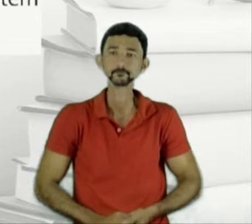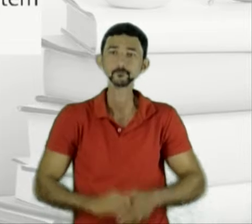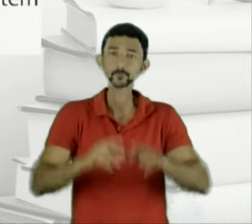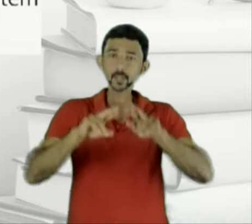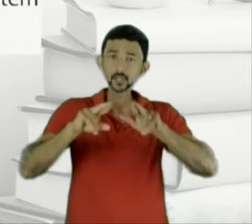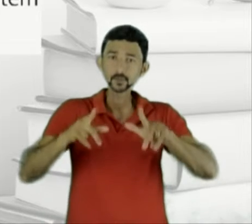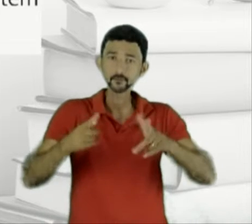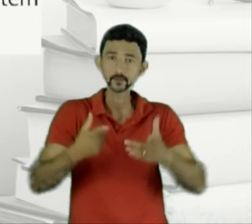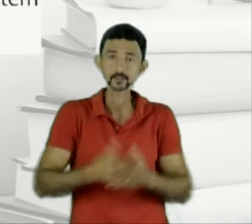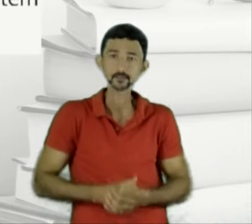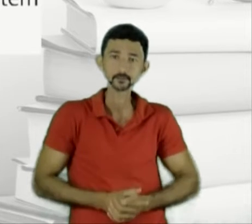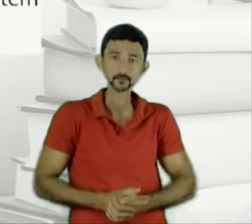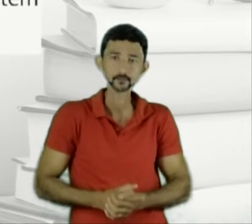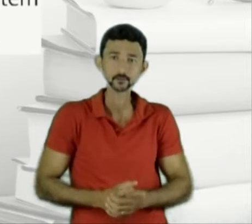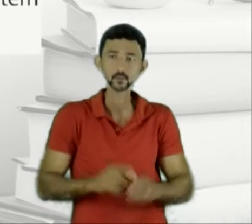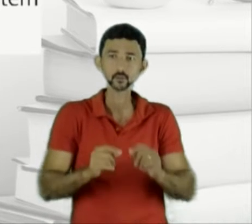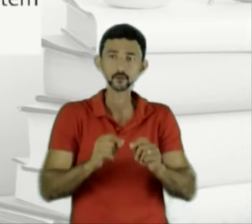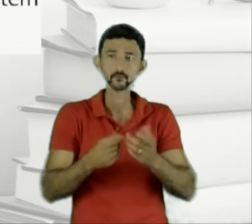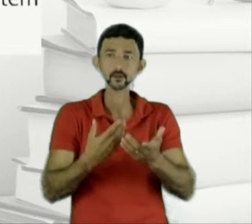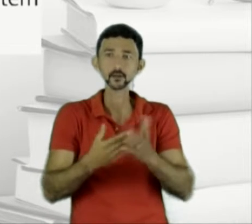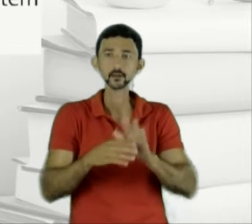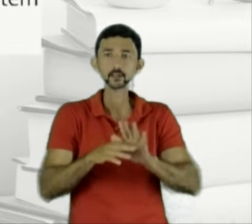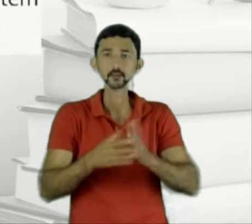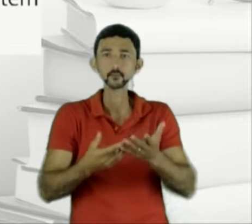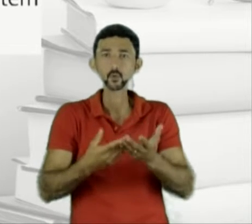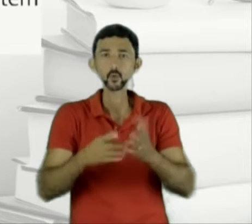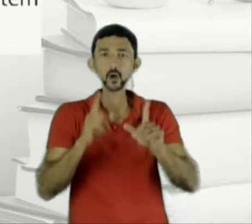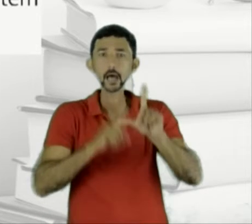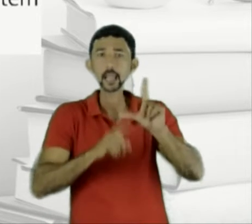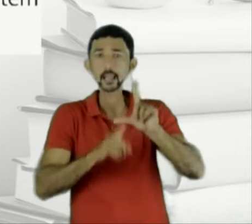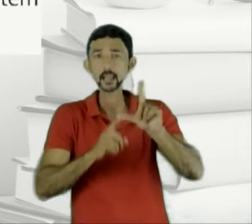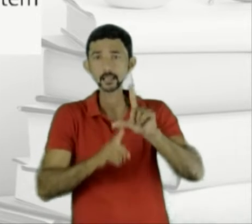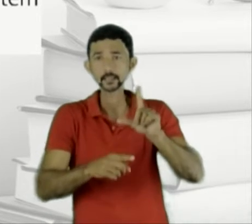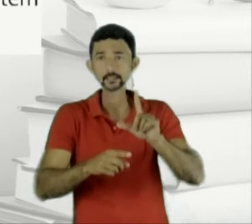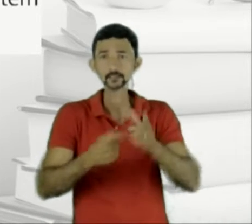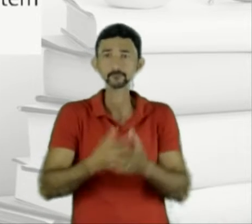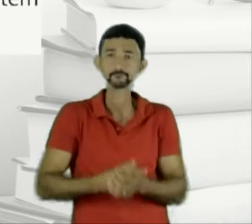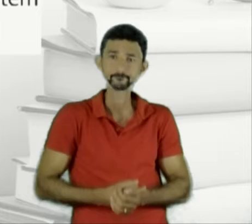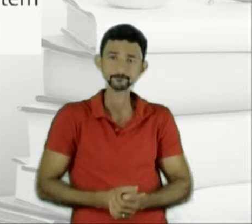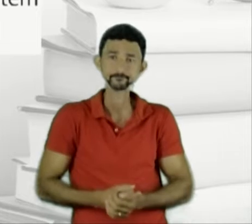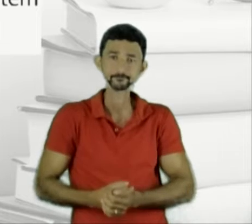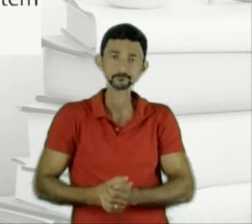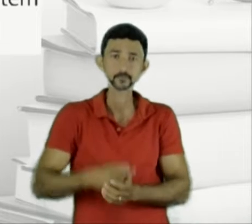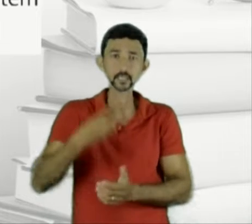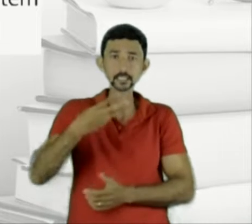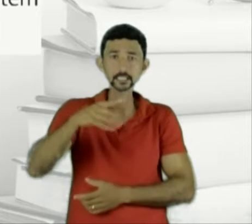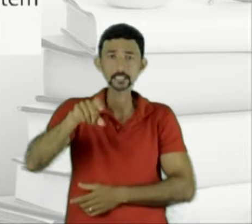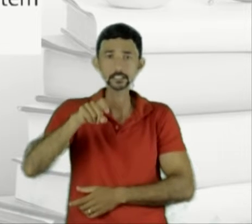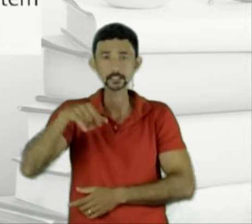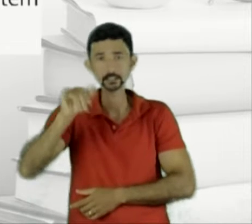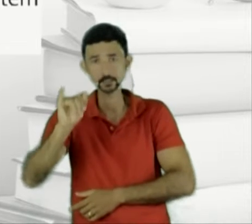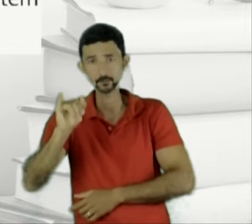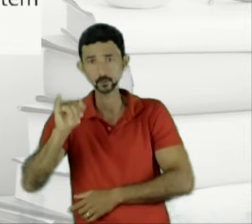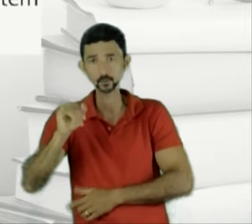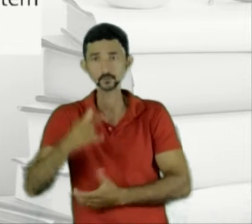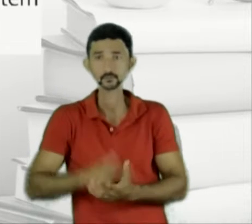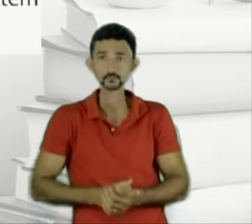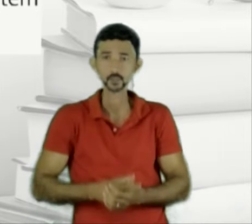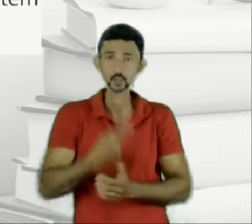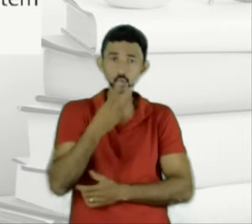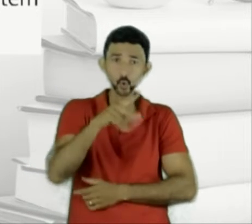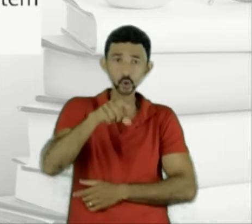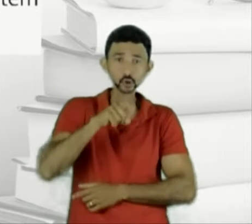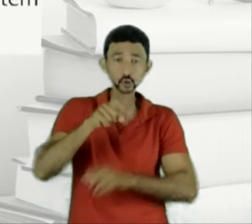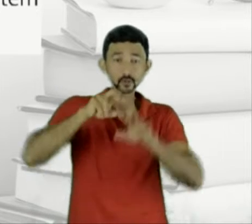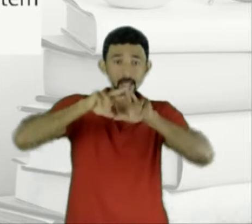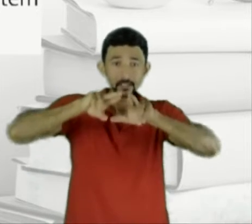Então isso já classifica que a parte literal de 3x, que é xy, perdão, de 3xy, que é xy,